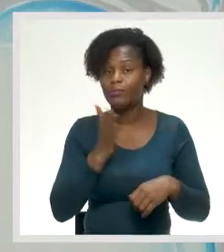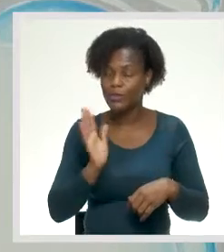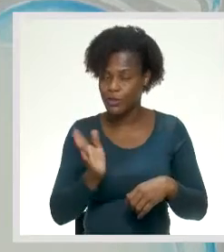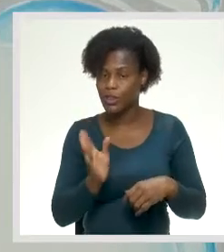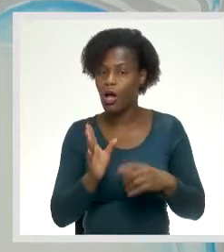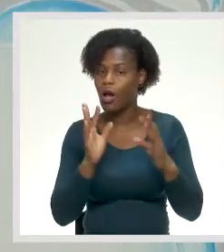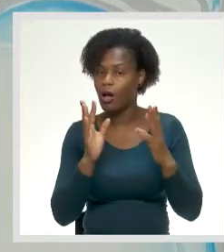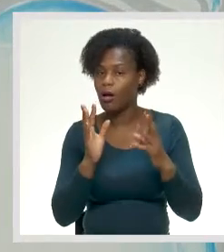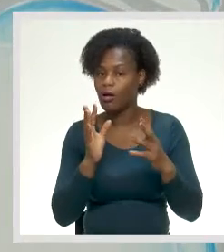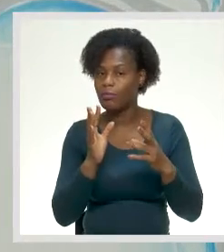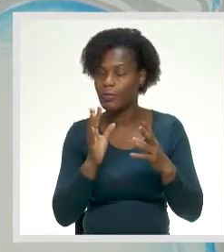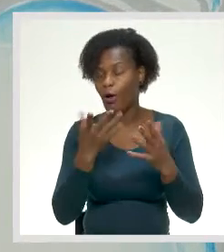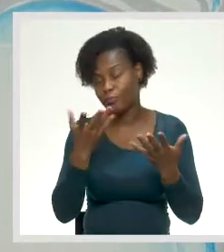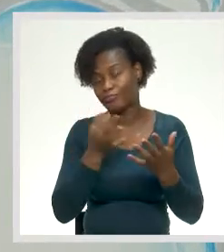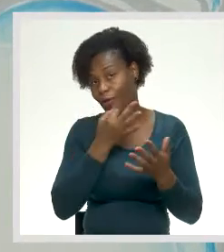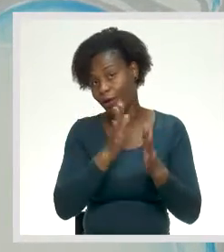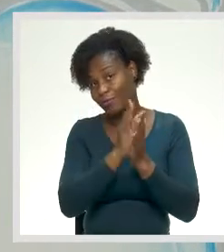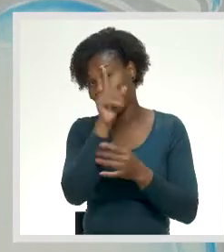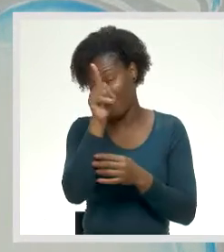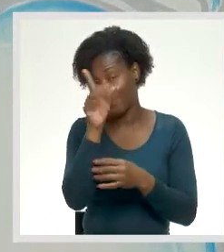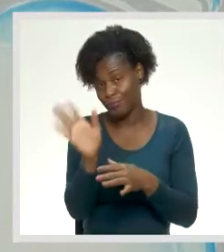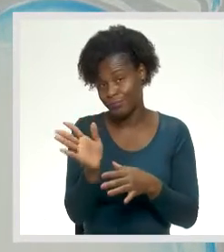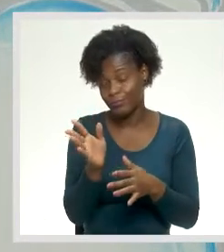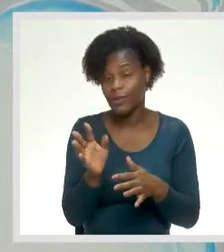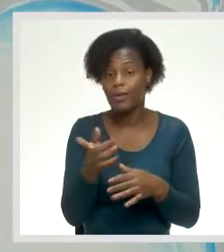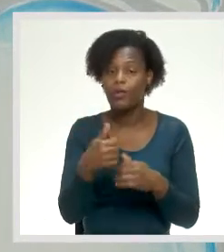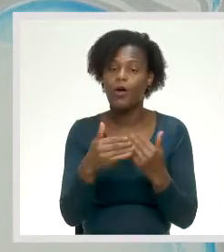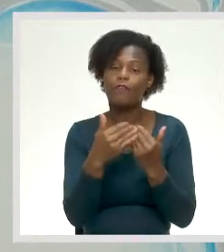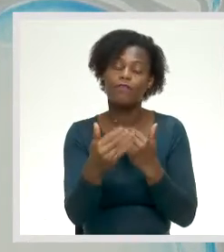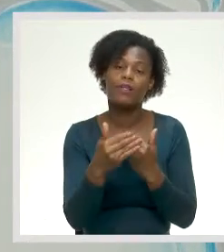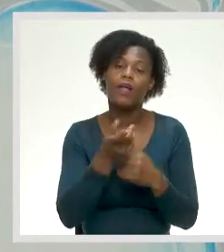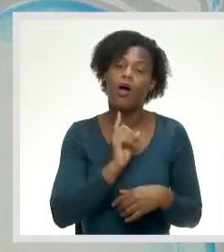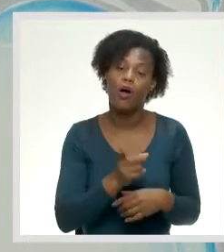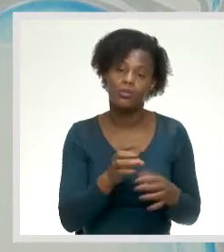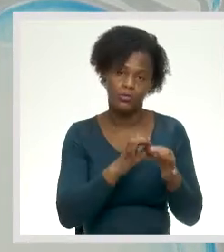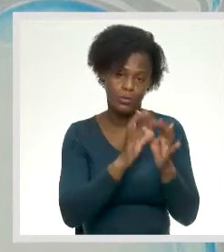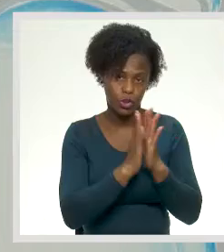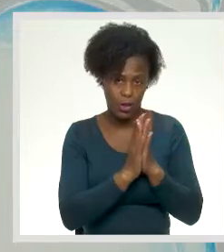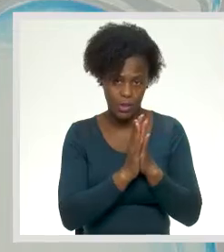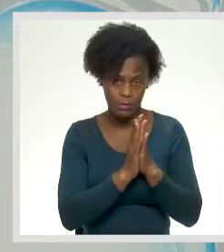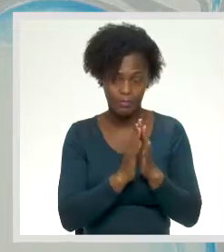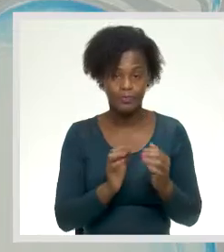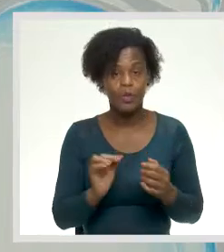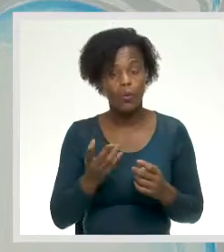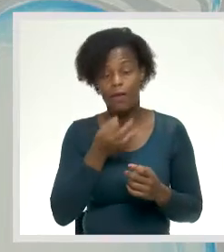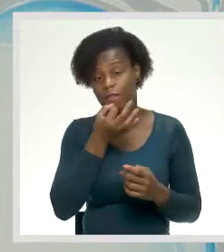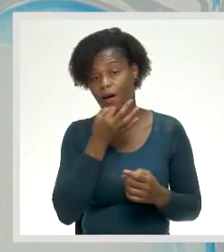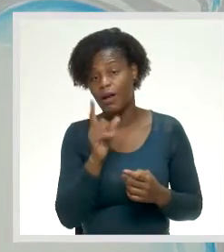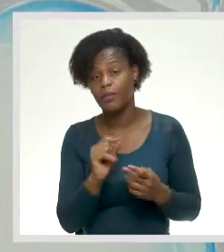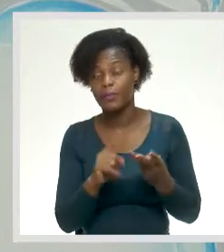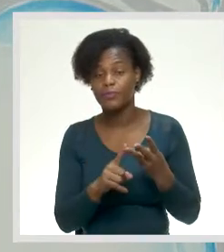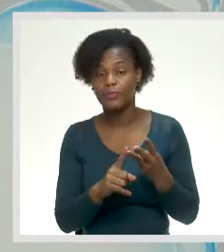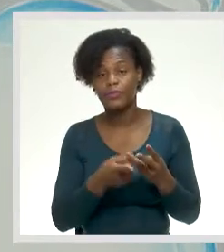que prestar conta com Deus. Estamos perante a ordem religiosa. Quando se fala